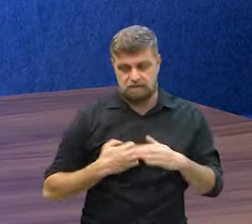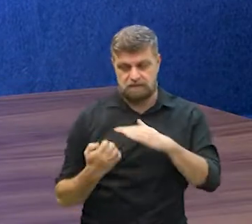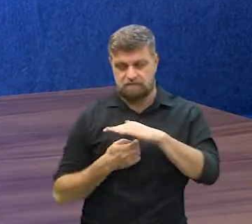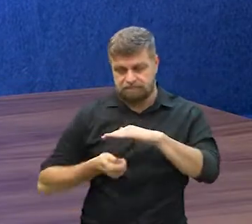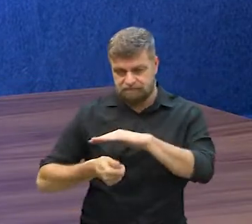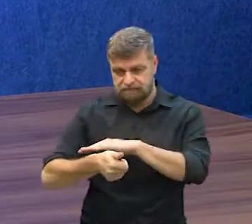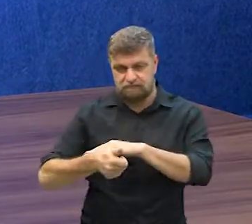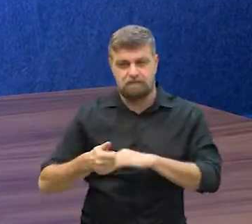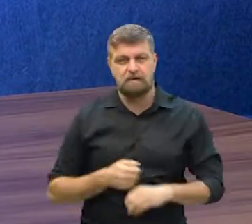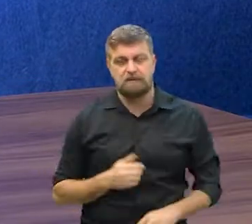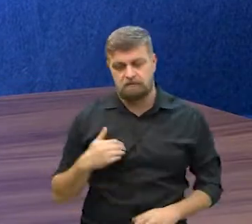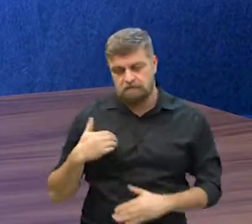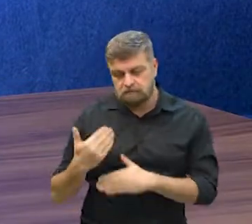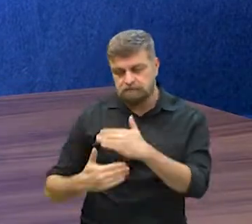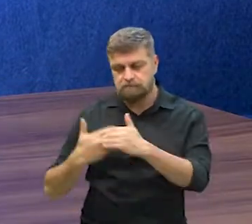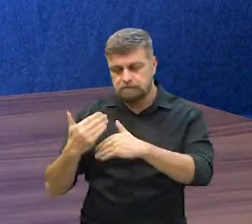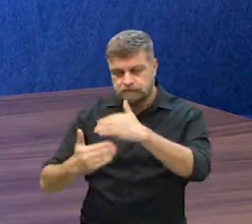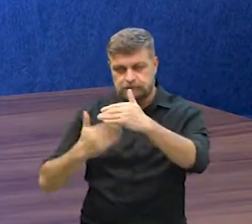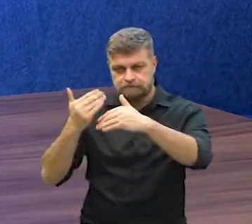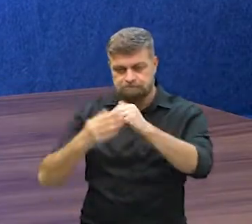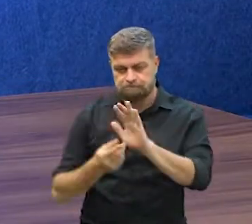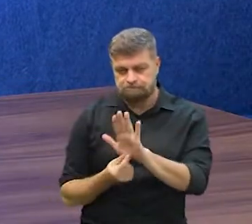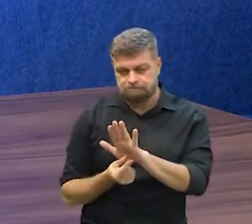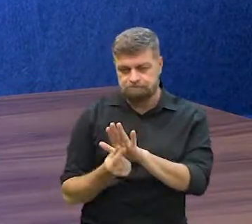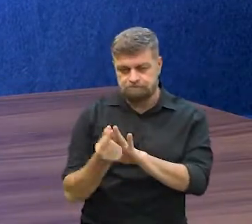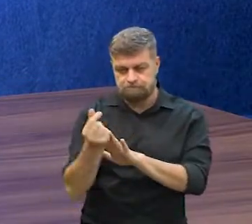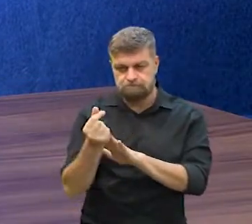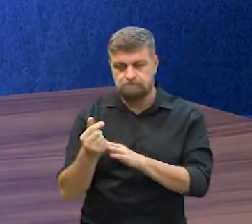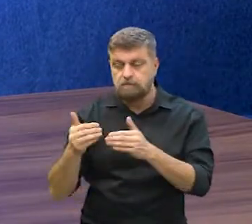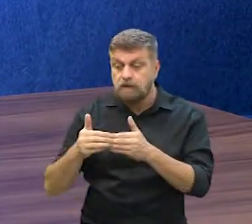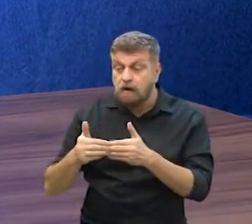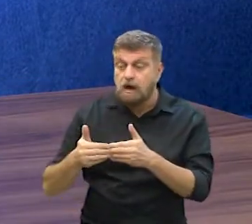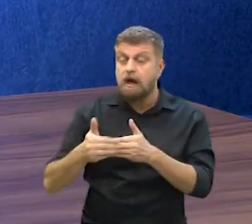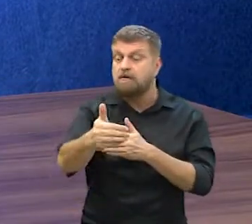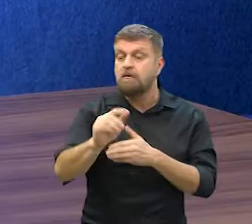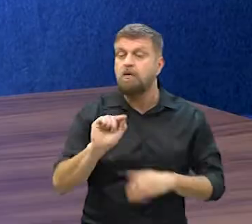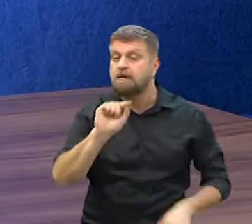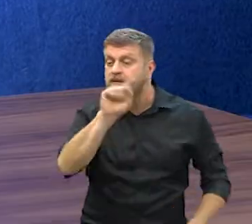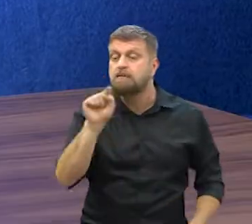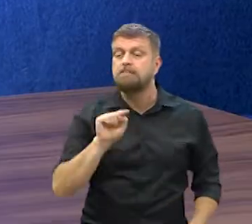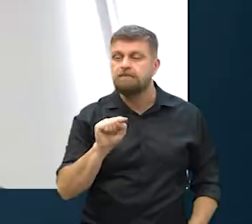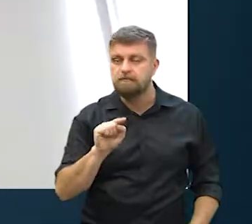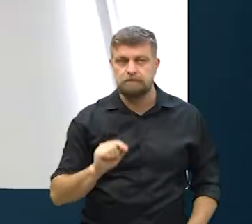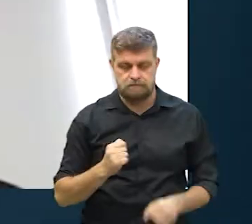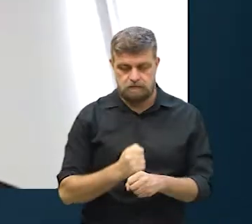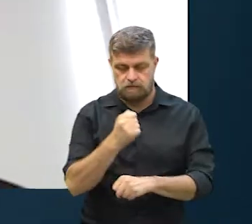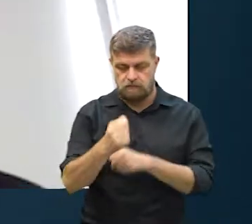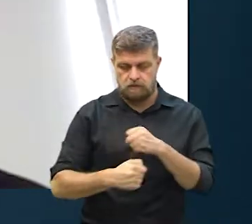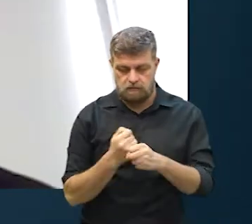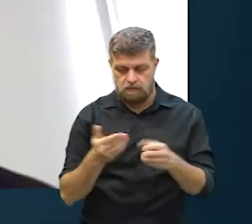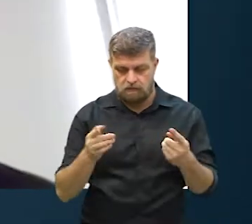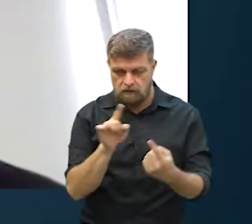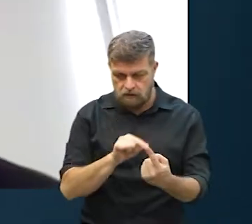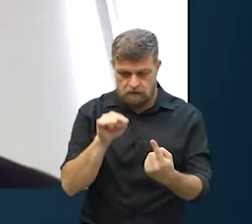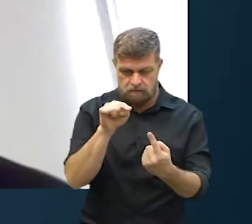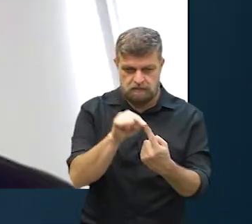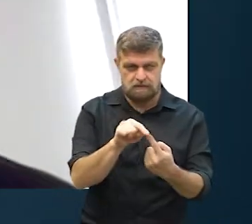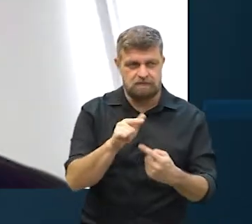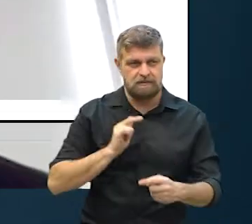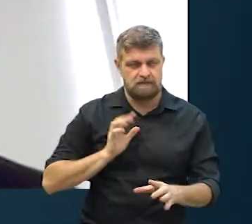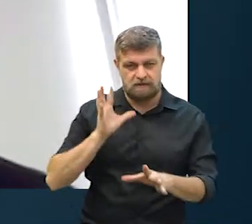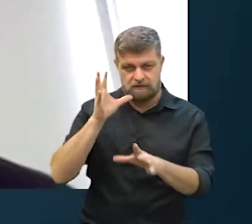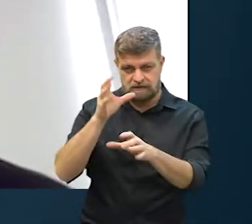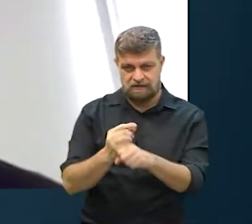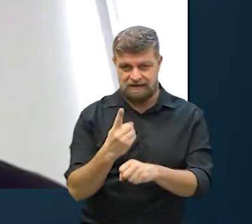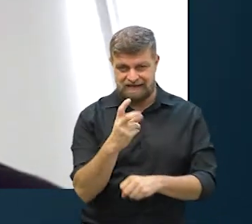muitas das startups, para que elas comecem a alavancar o negócio. E daqui para frente, Lucas? A nossa meta esse ano é a gente terminar